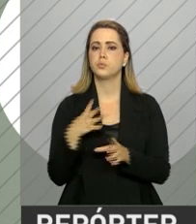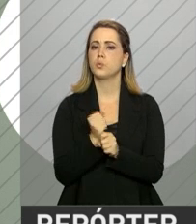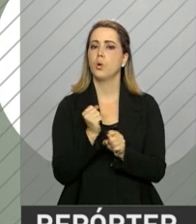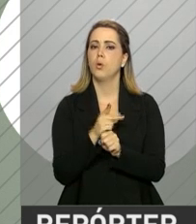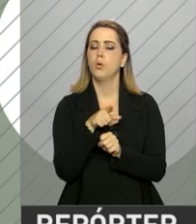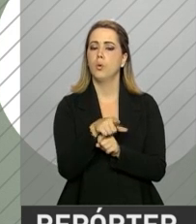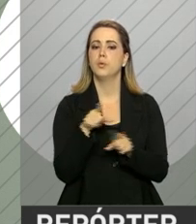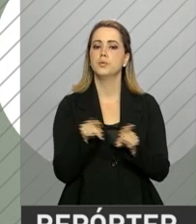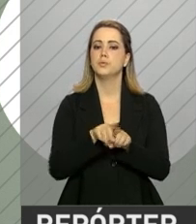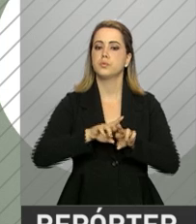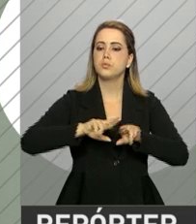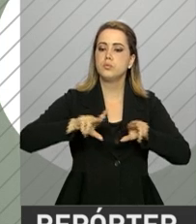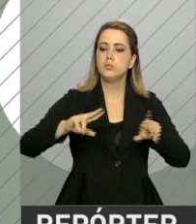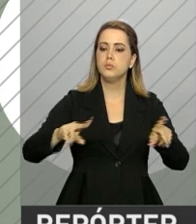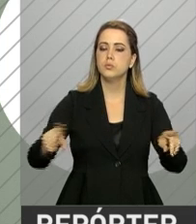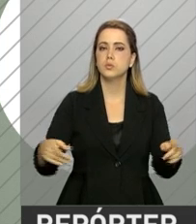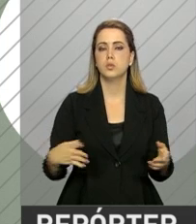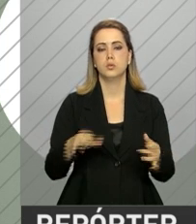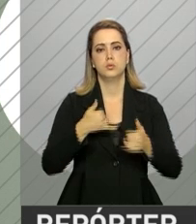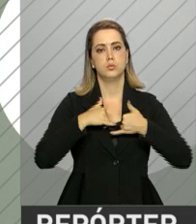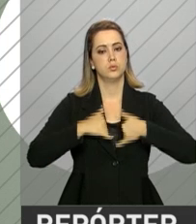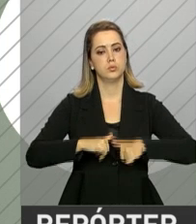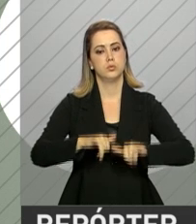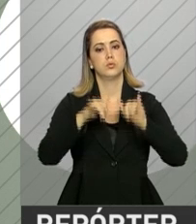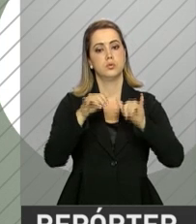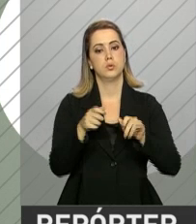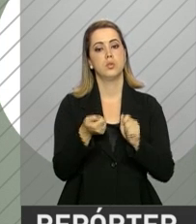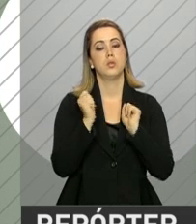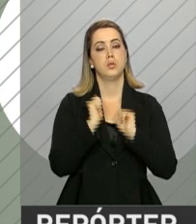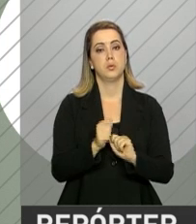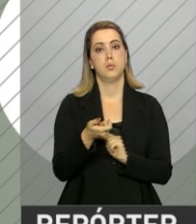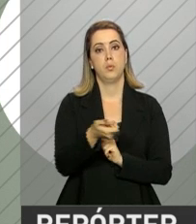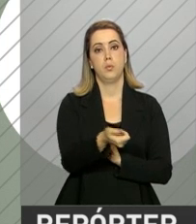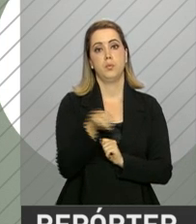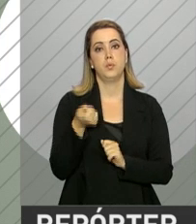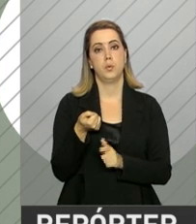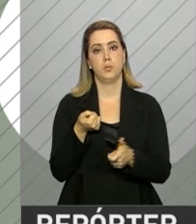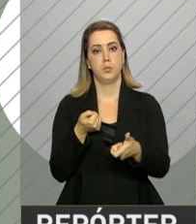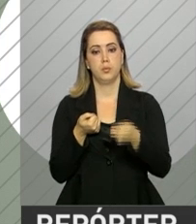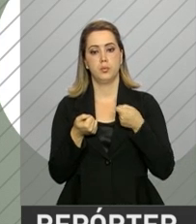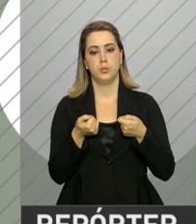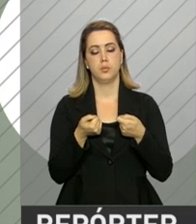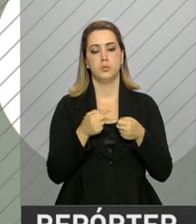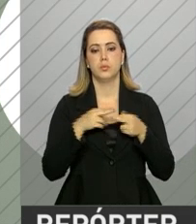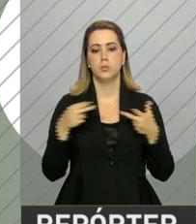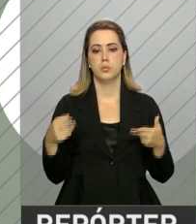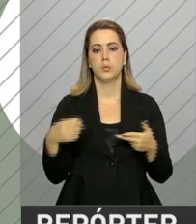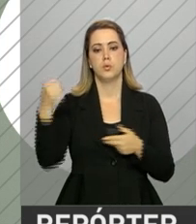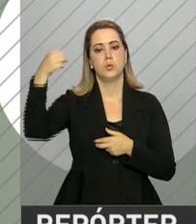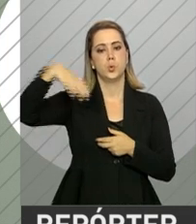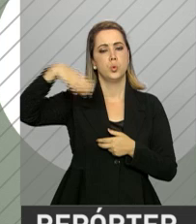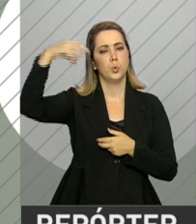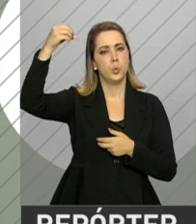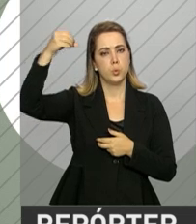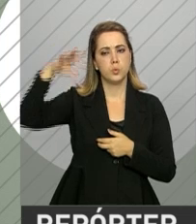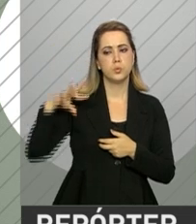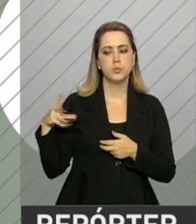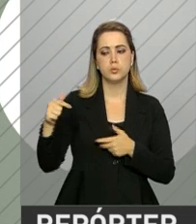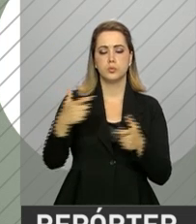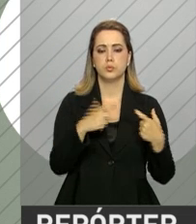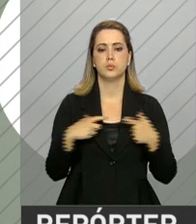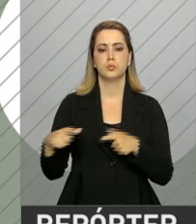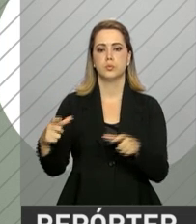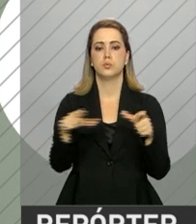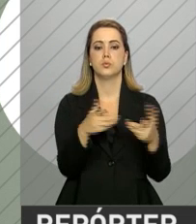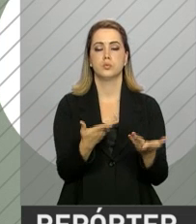ar-condicionado geladeira máquina de lavar três ventiladores de teto em Luz em todos os ambientes de acordo com